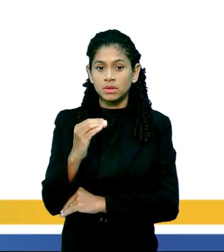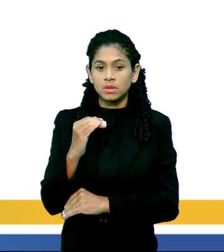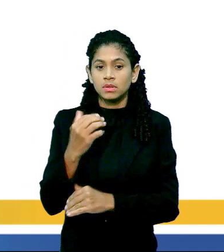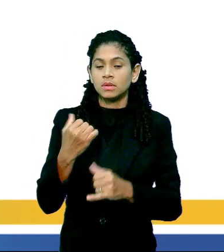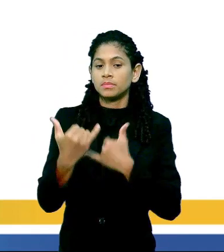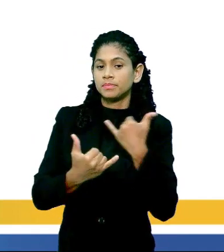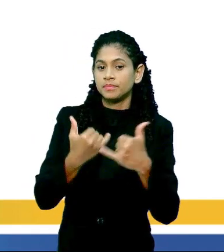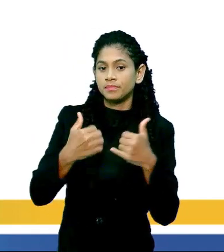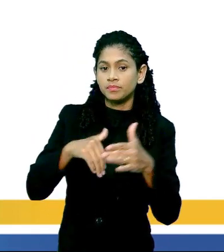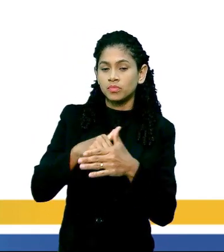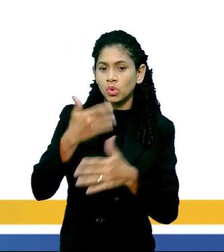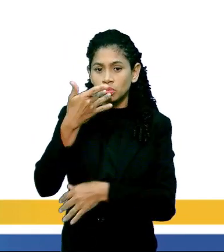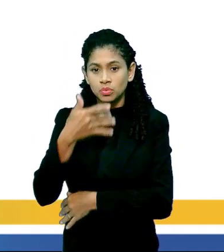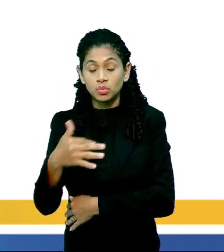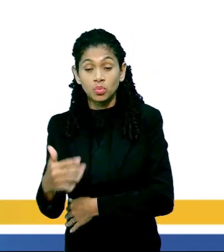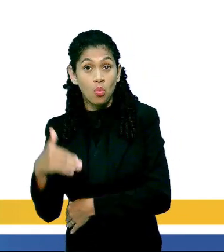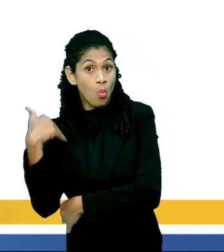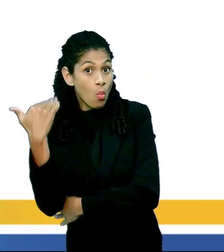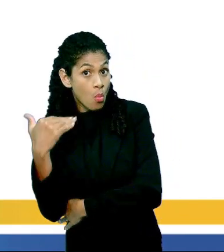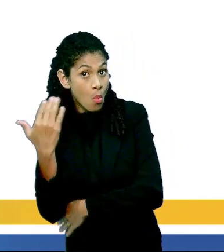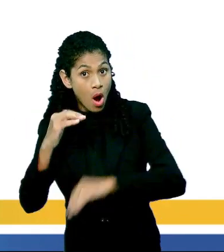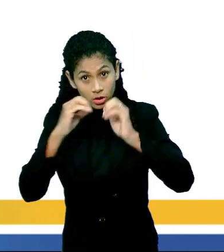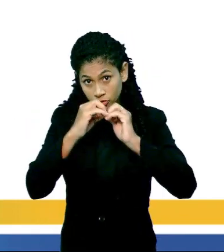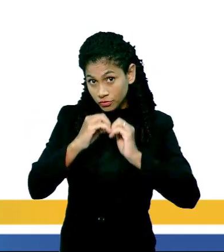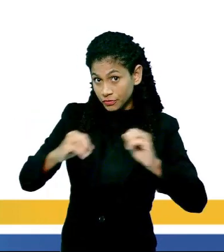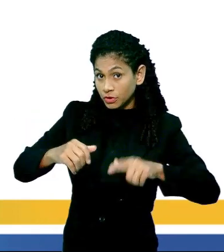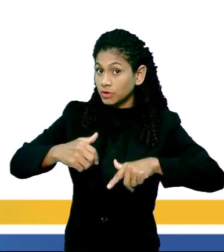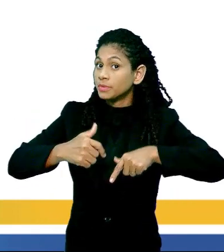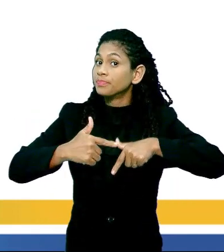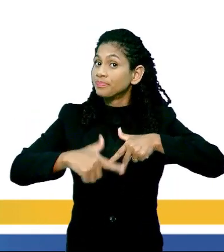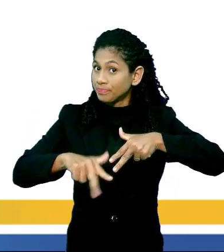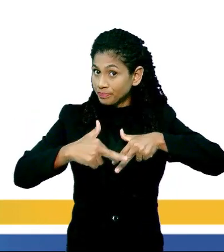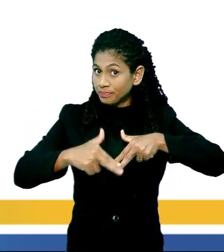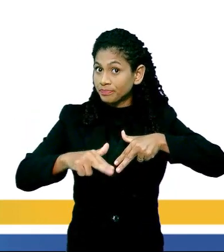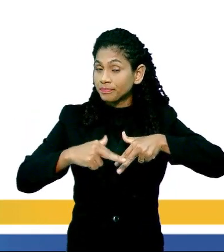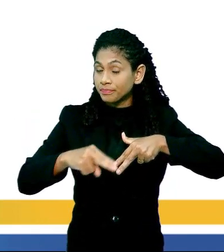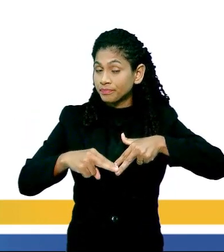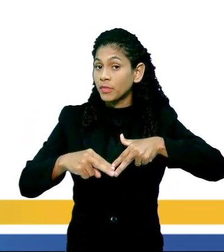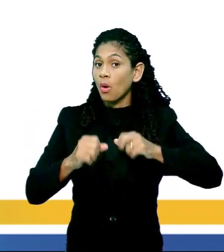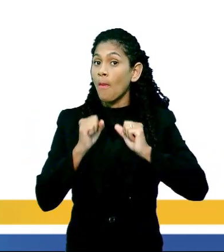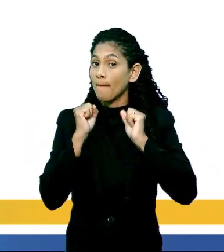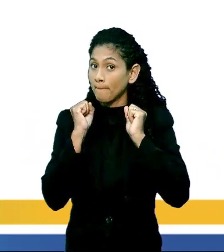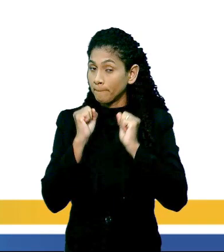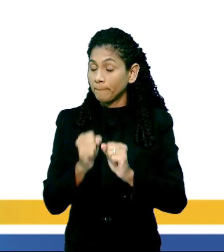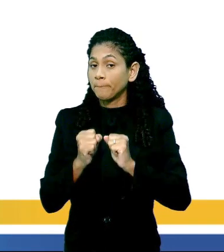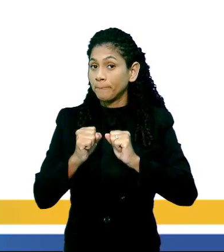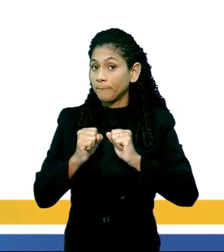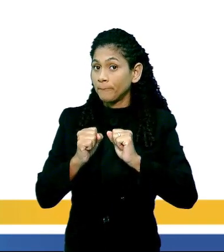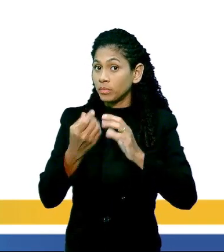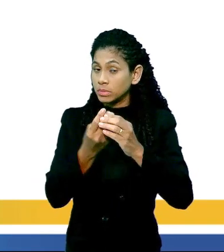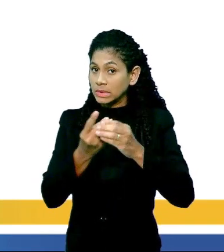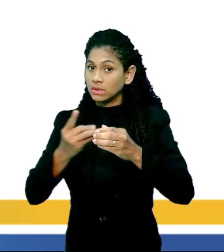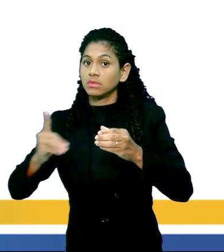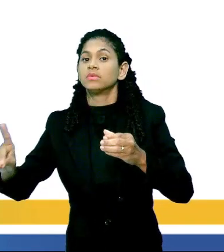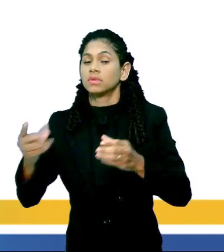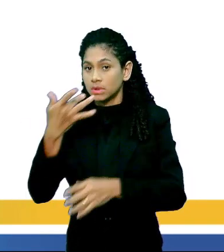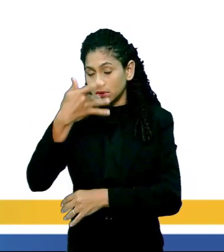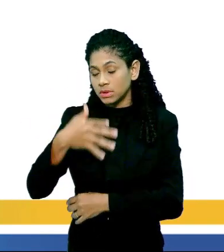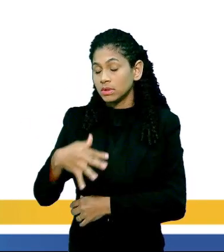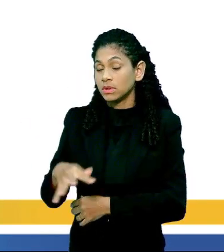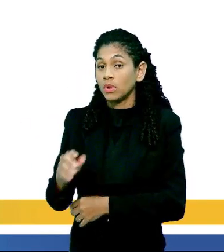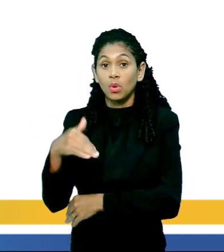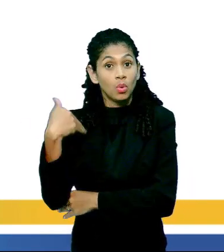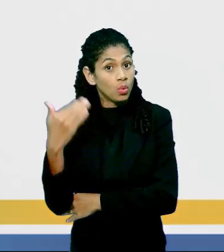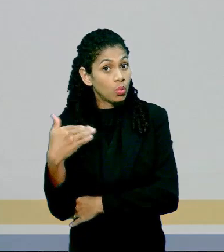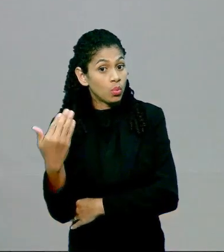e jogos infantis, quando são divididos por gêneros, podem excluir as crianças que não se enquadram nos padrões esperados